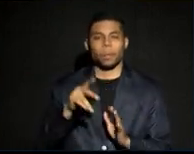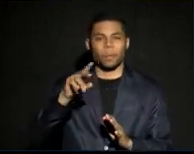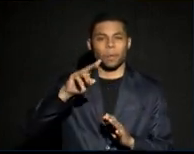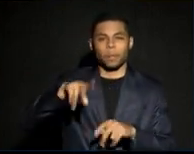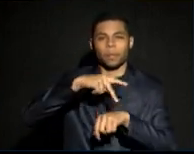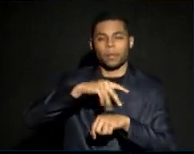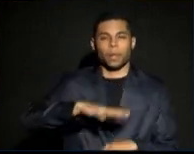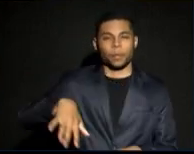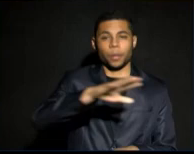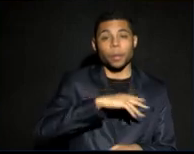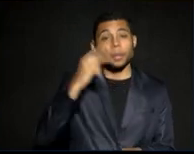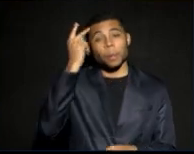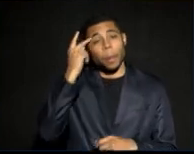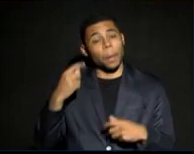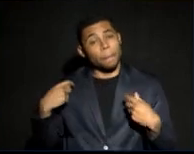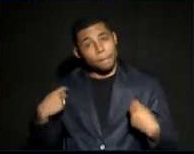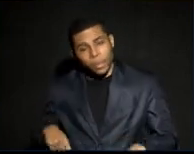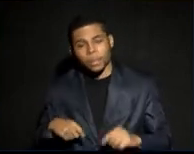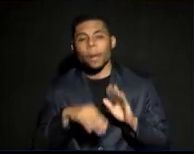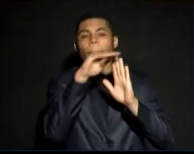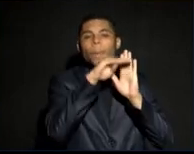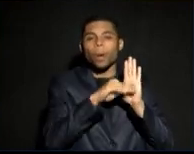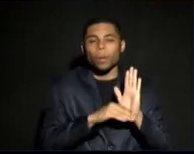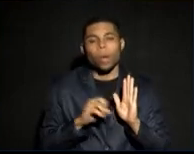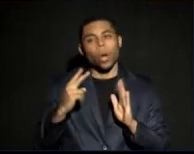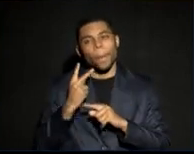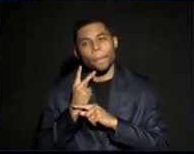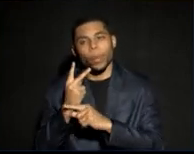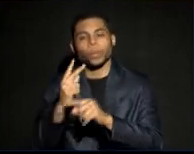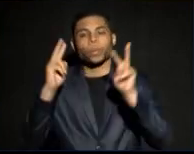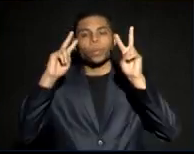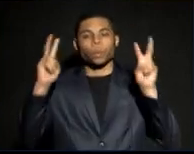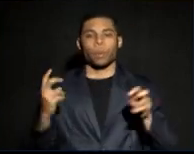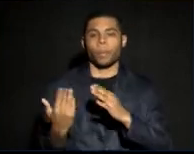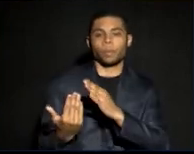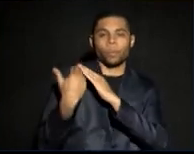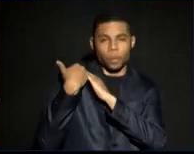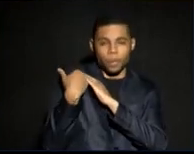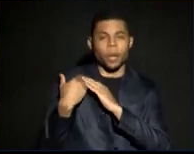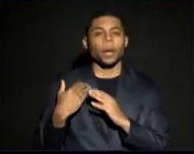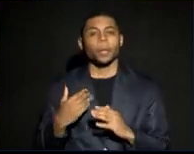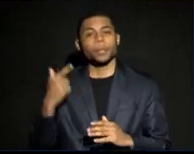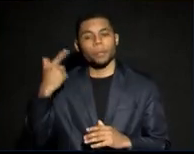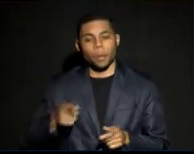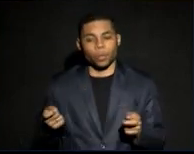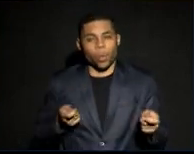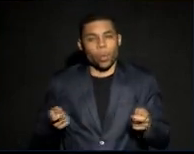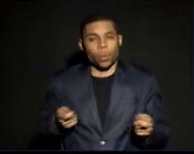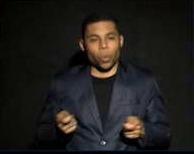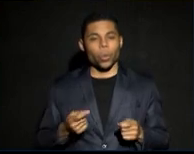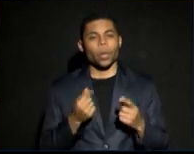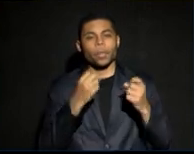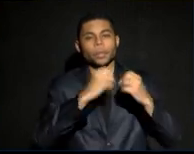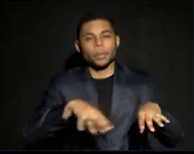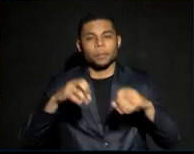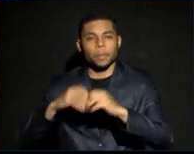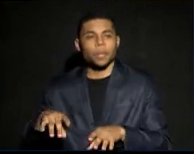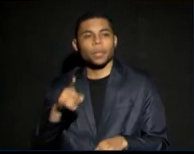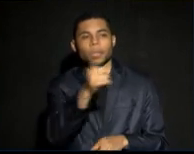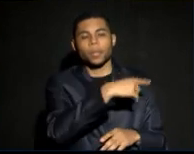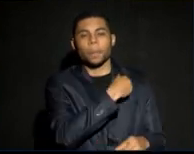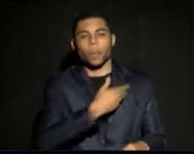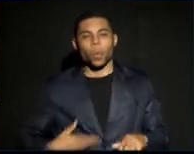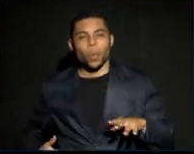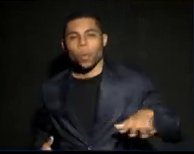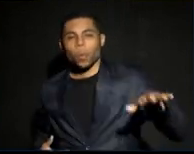São Paulo vai precisar para Oscar ou faltar uma discussão sobre responsabilidade fiscal sob o controle de despesas públicas spender